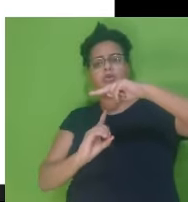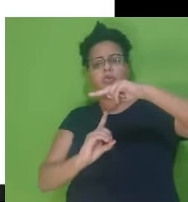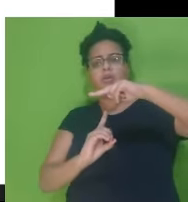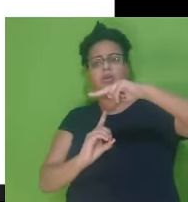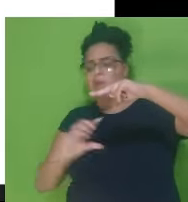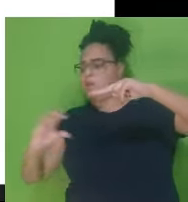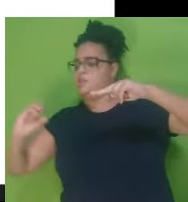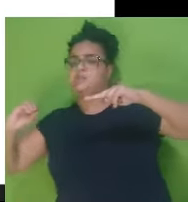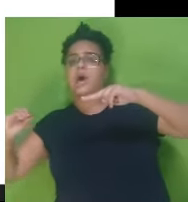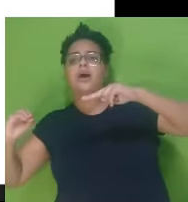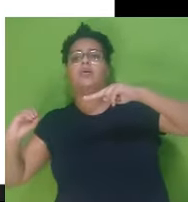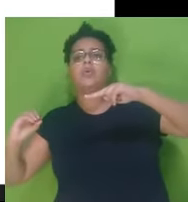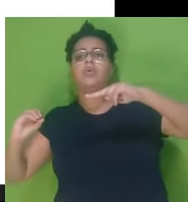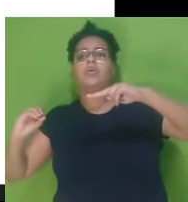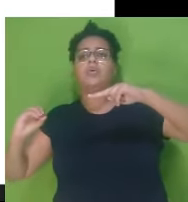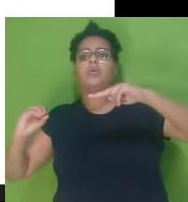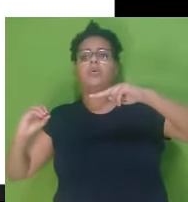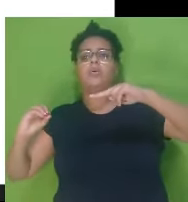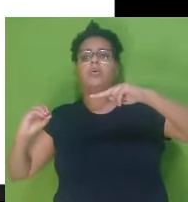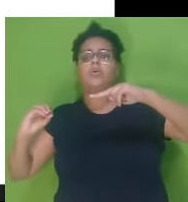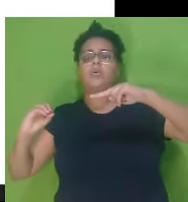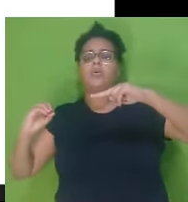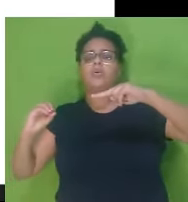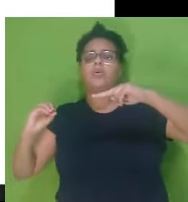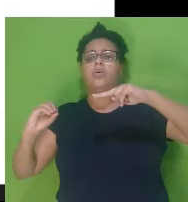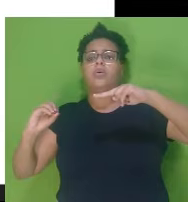denominador tende a 0,